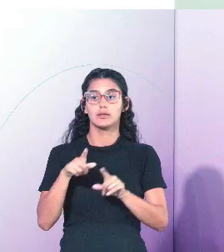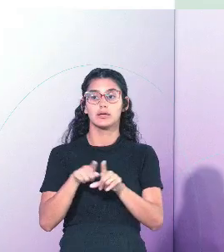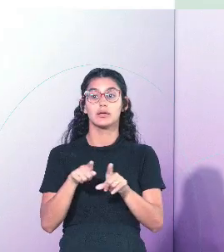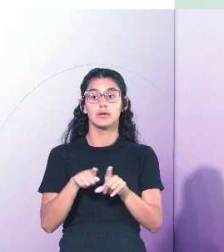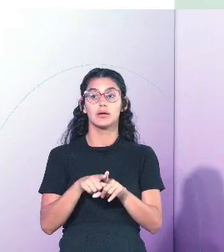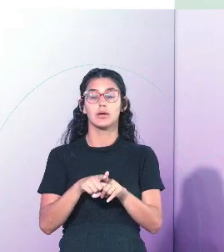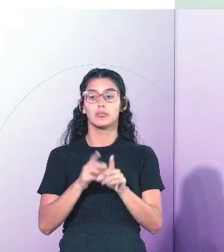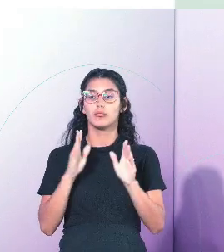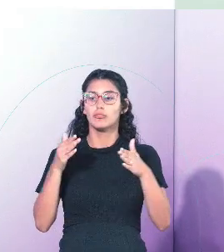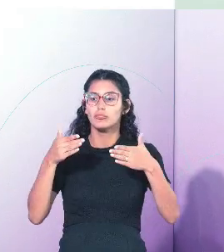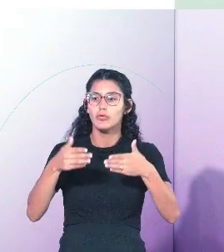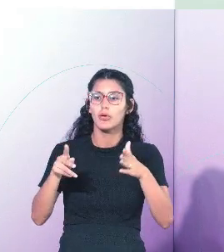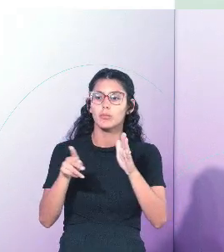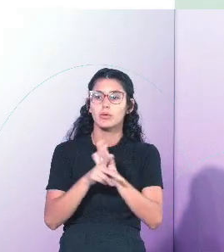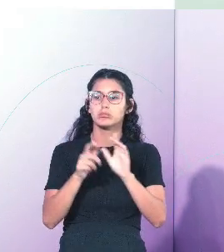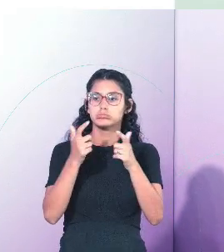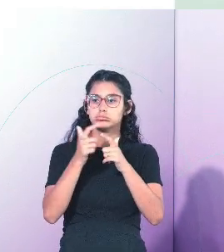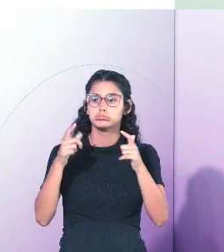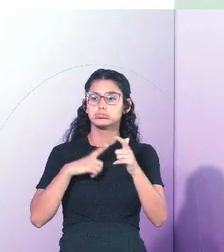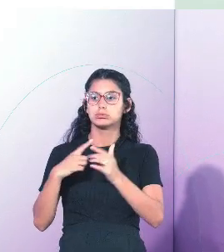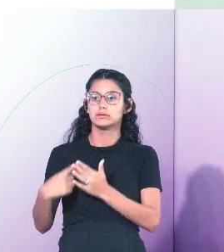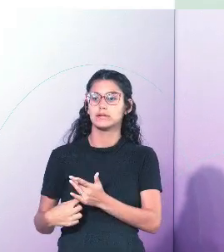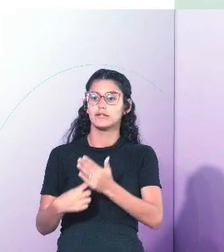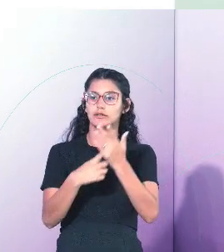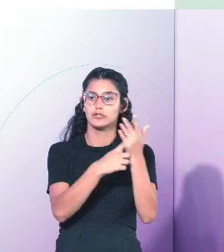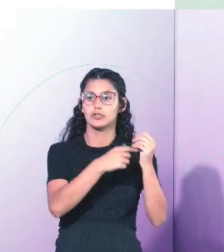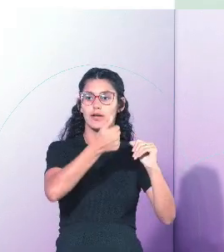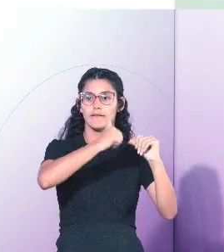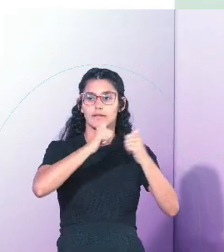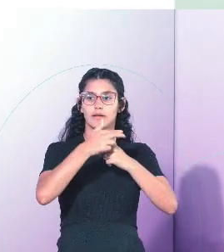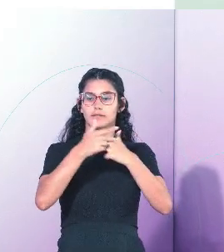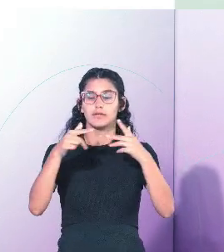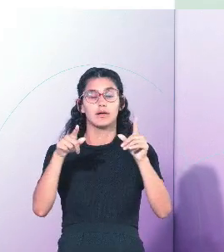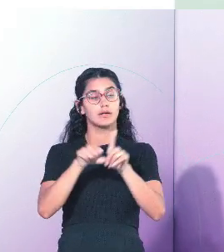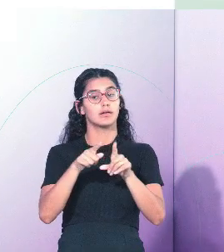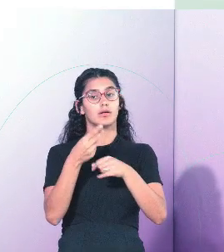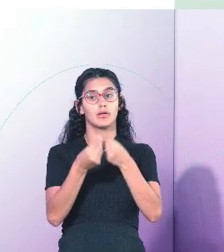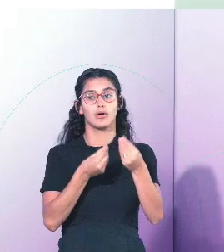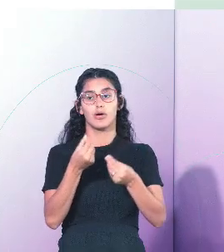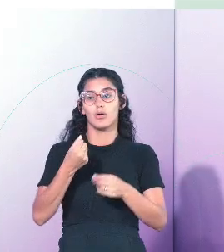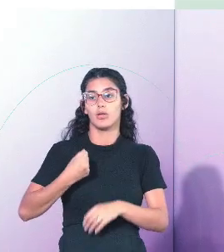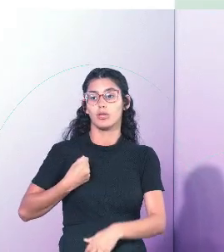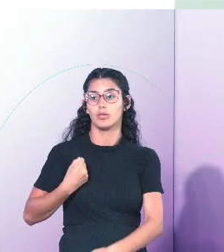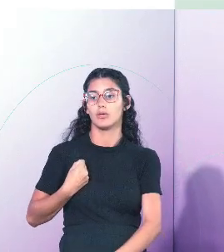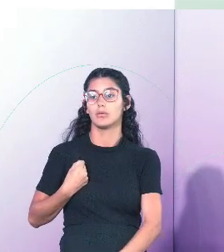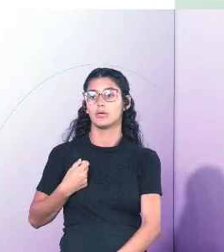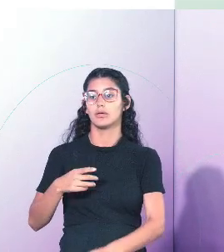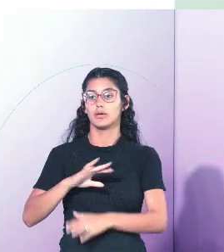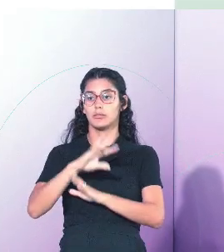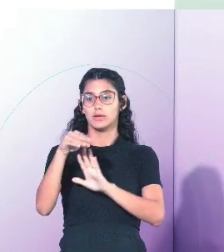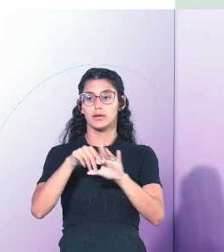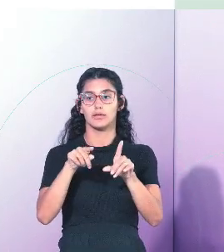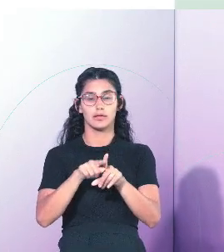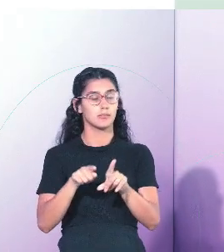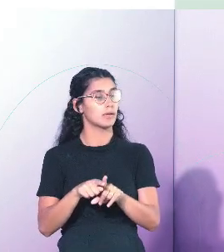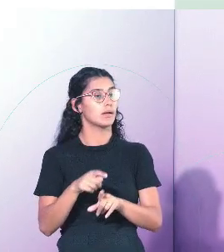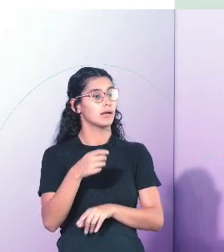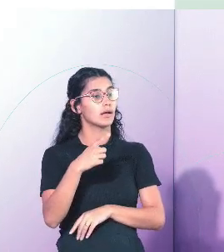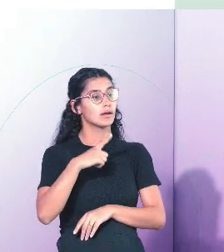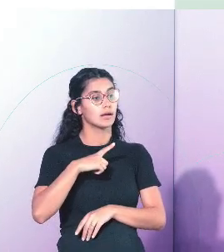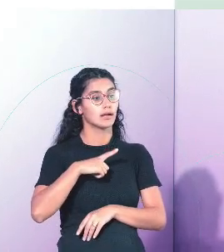uma concentração muito grande de tecnologias sendo avaliadas com um custo incremental elevado e um benefício